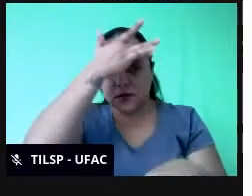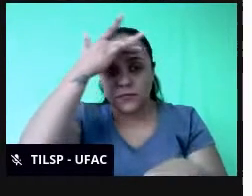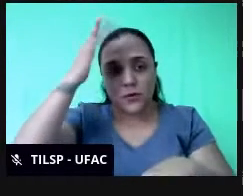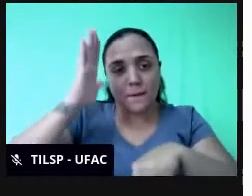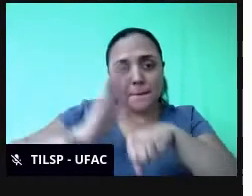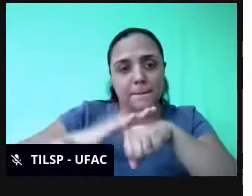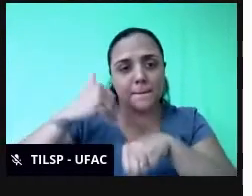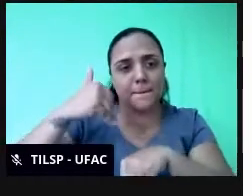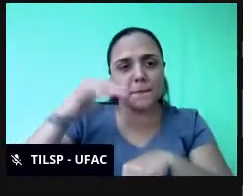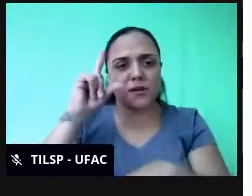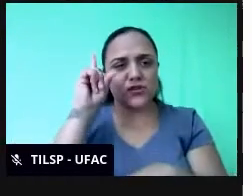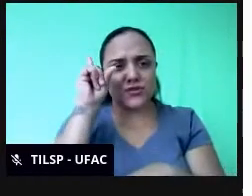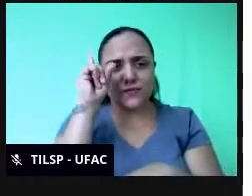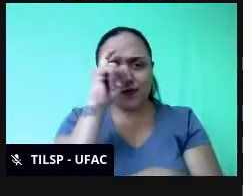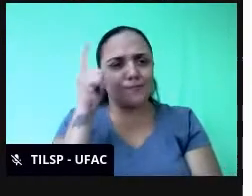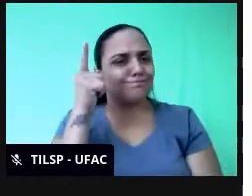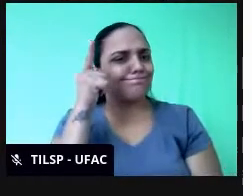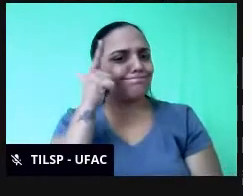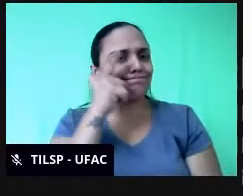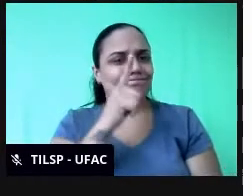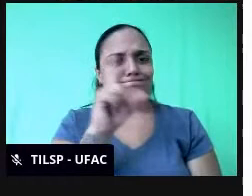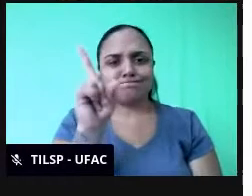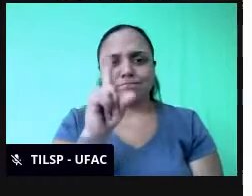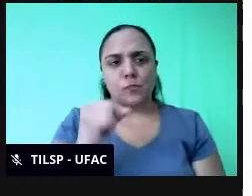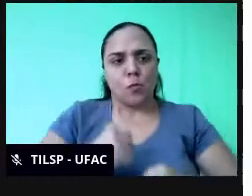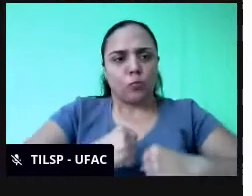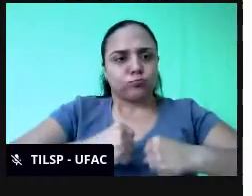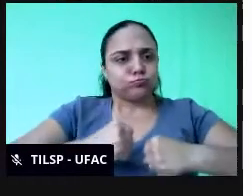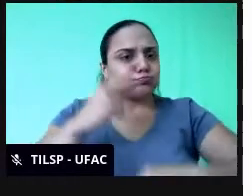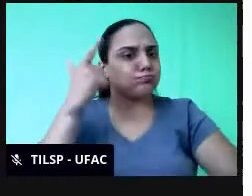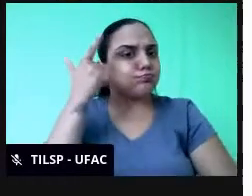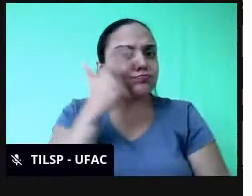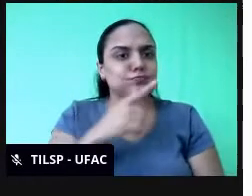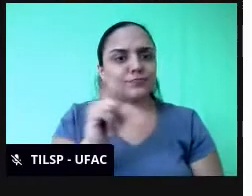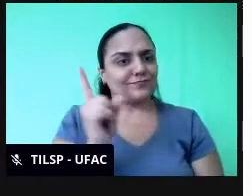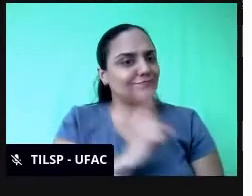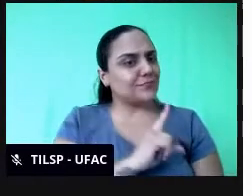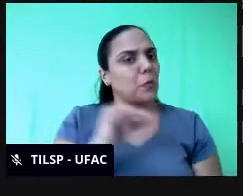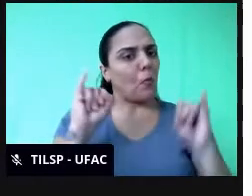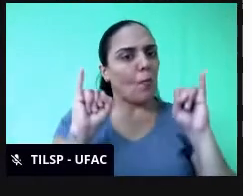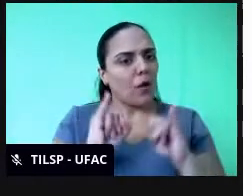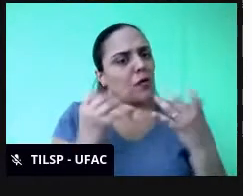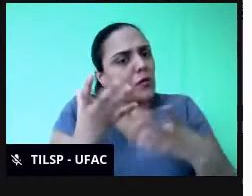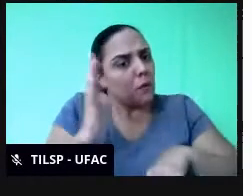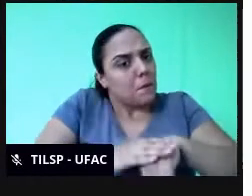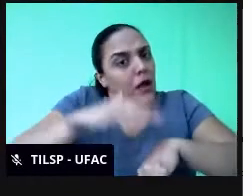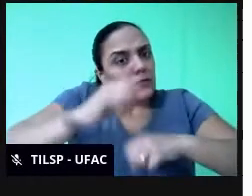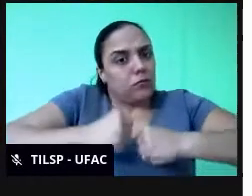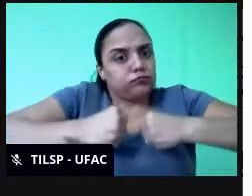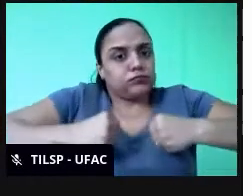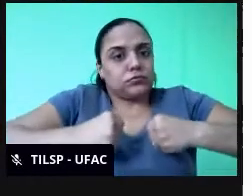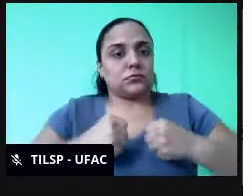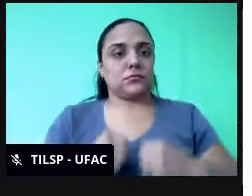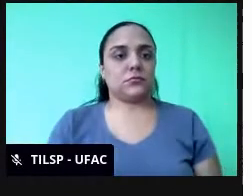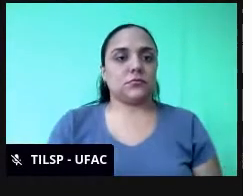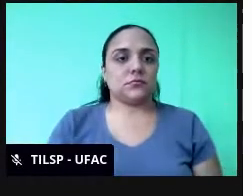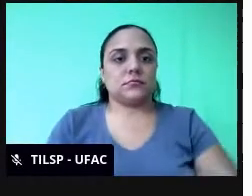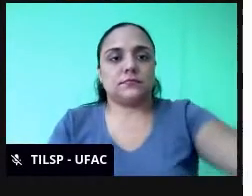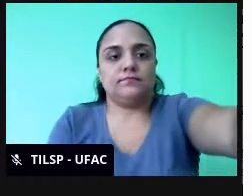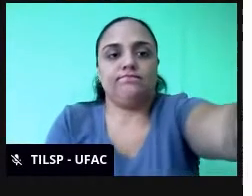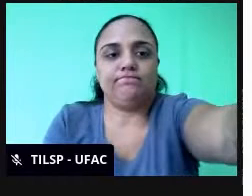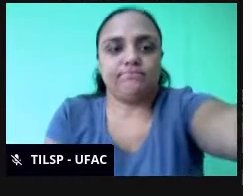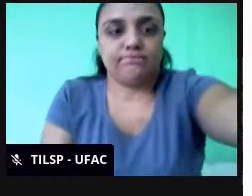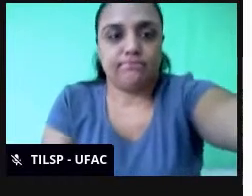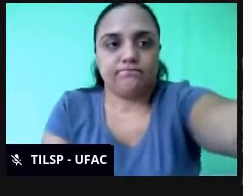as 20 gramas, as 30 gramas por refeição. Nossa, eu calculei para o meu paciente, é um